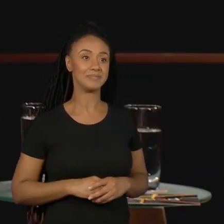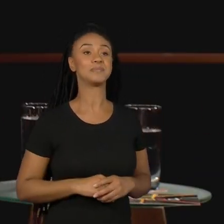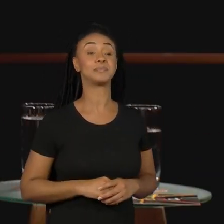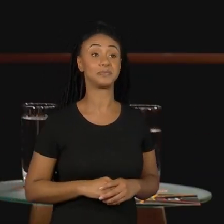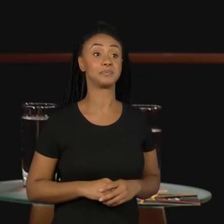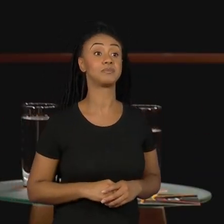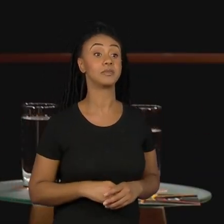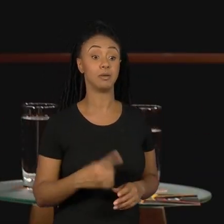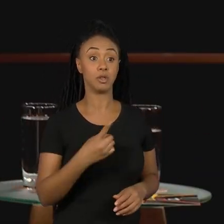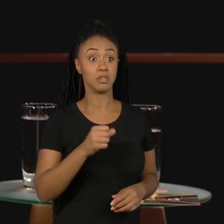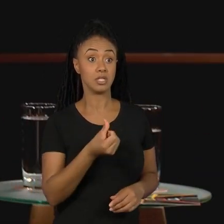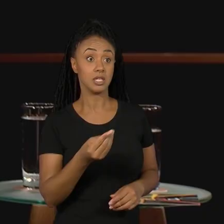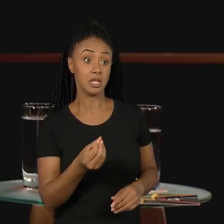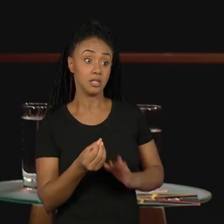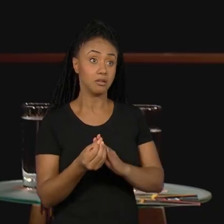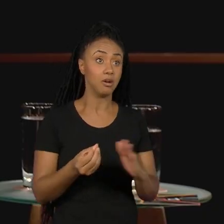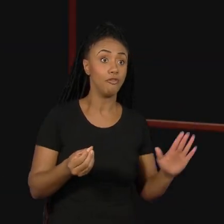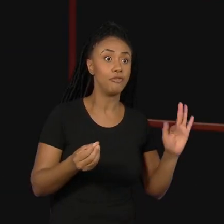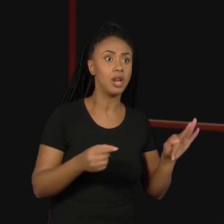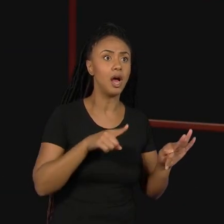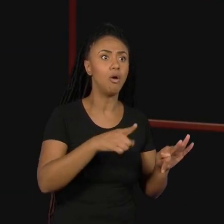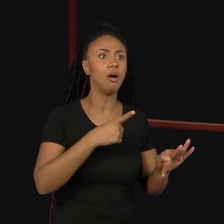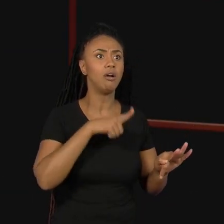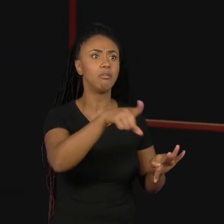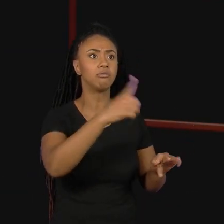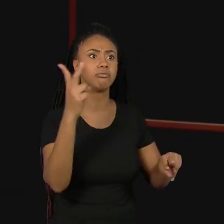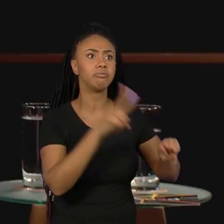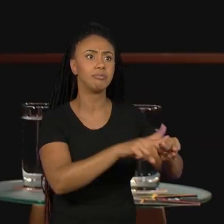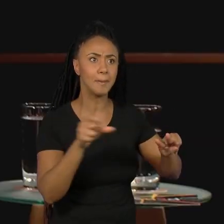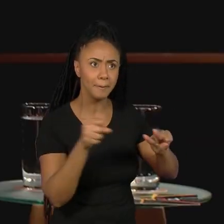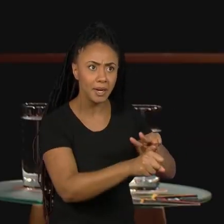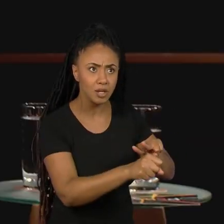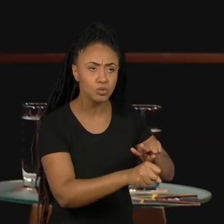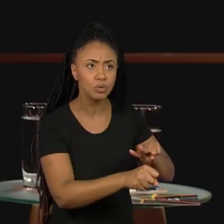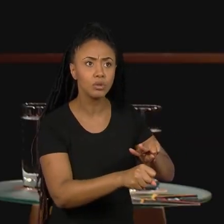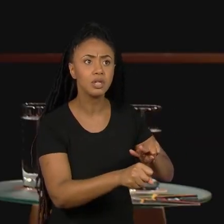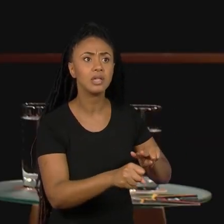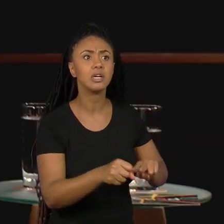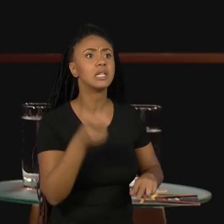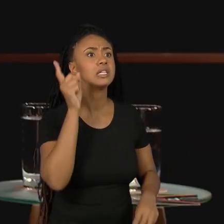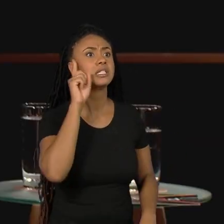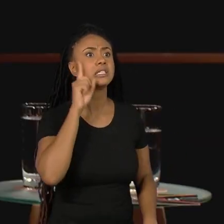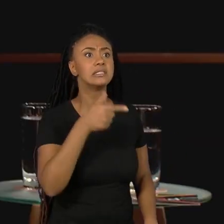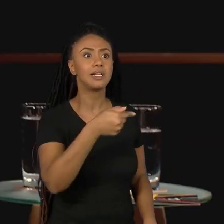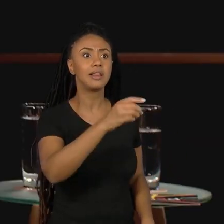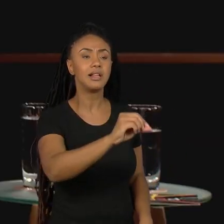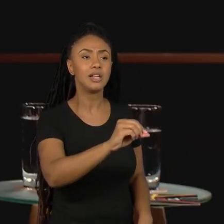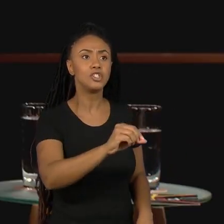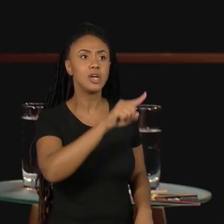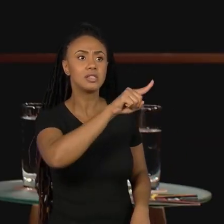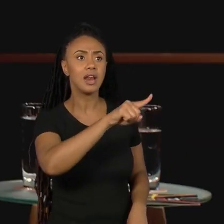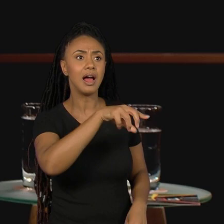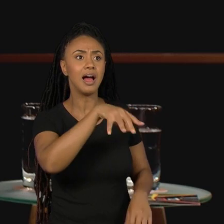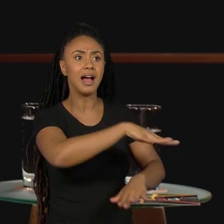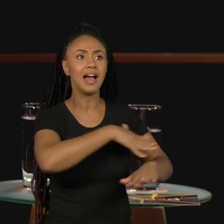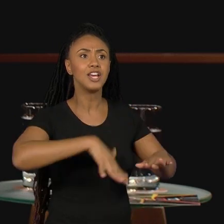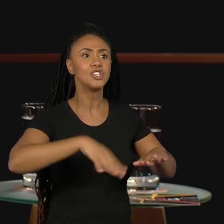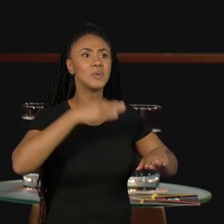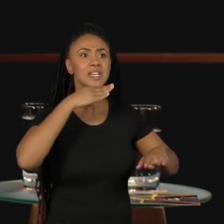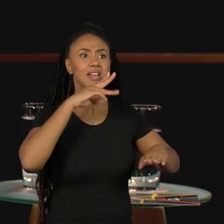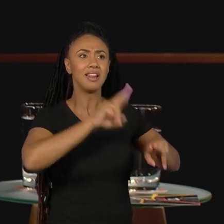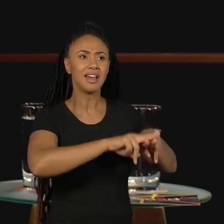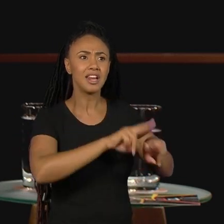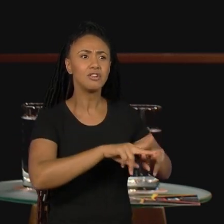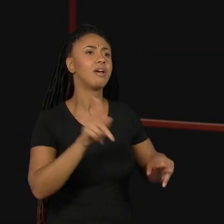anos 60, você foi preso, Petkov. Você passou 70 dias encarcerado no Carandiru. Por quê? O que